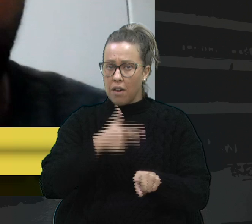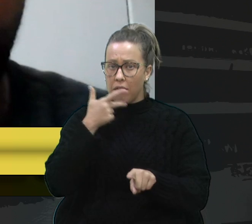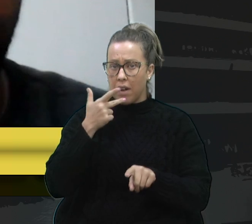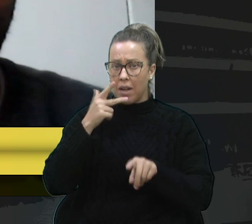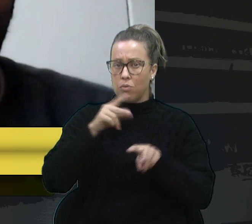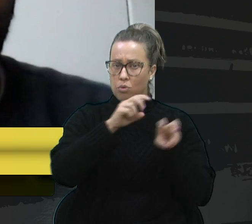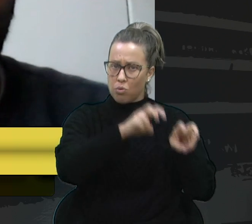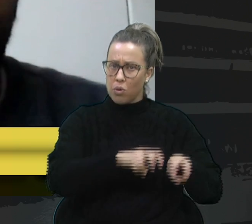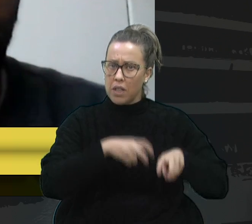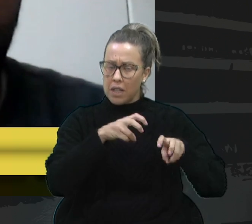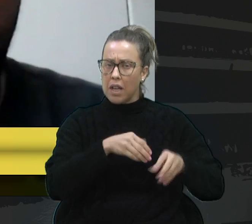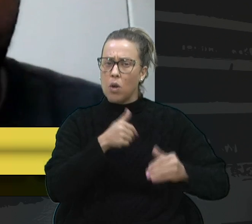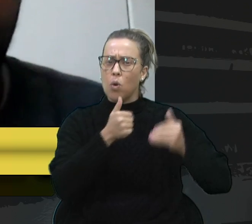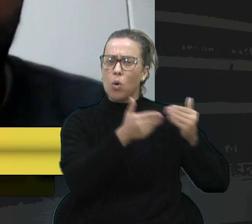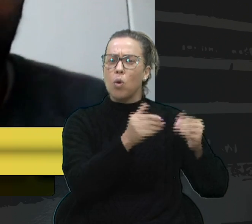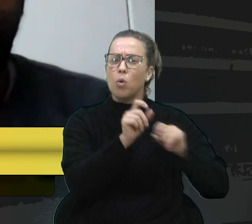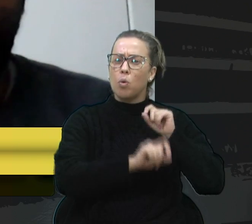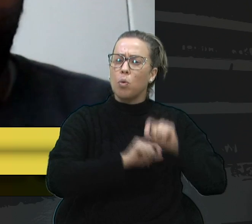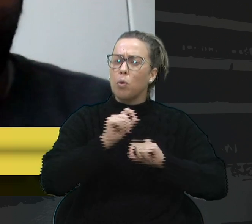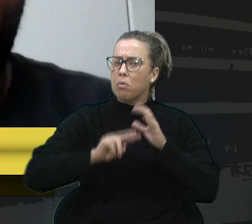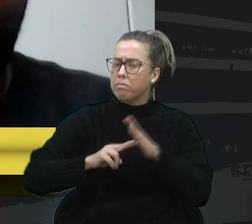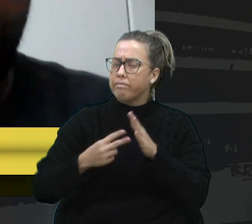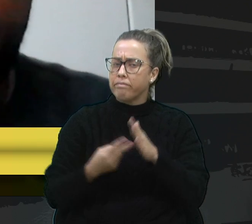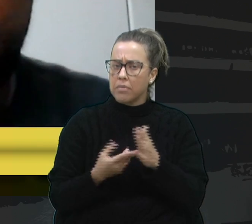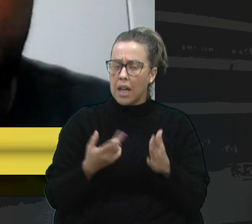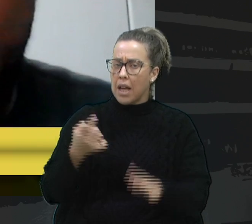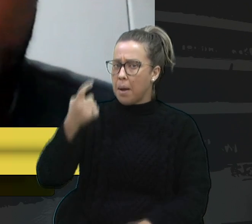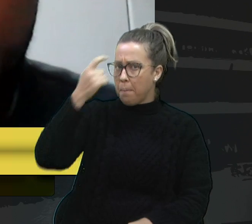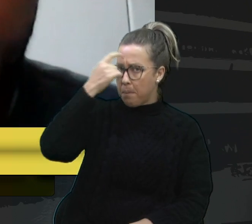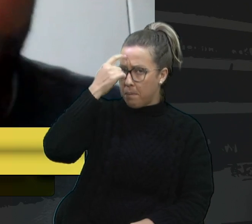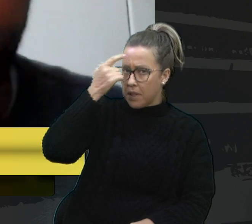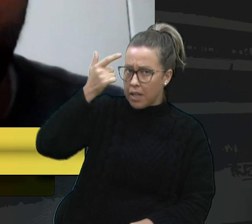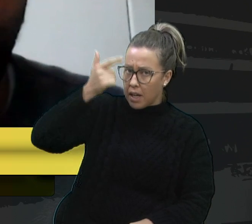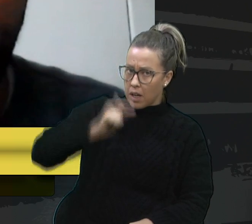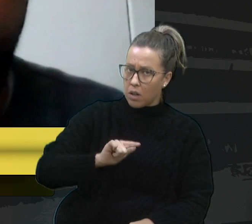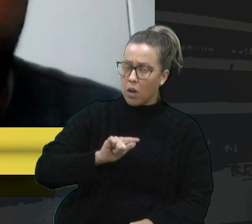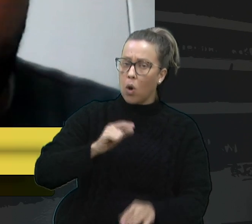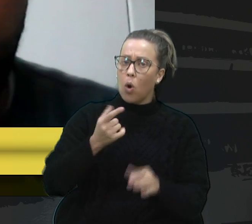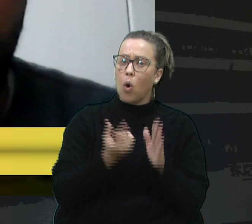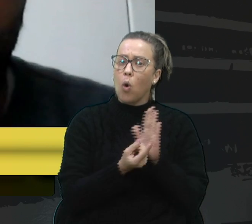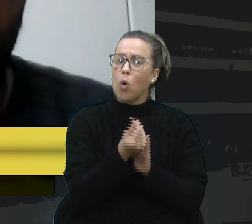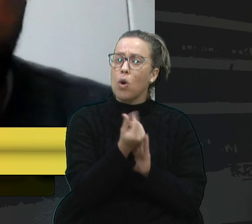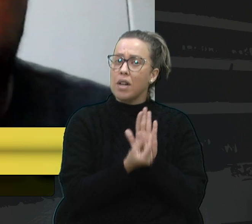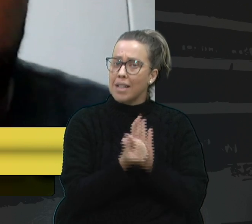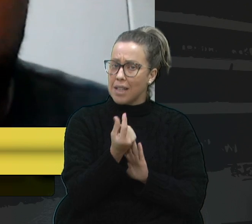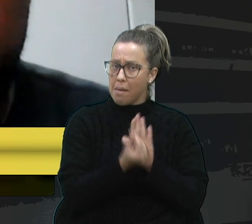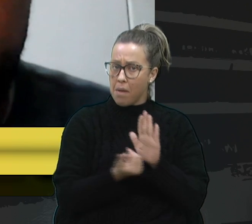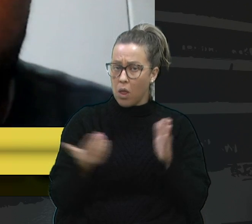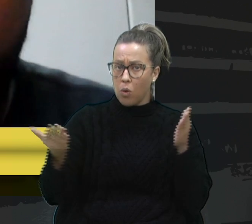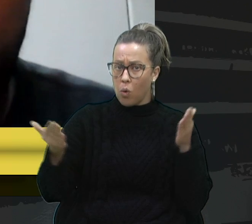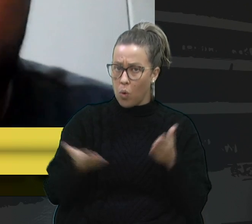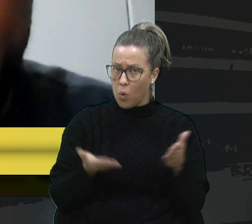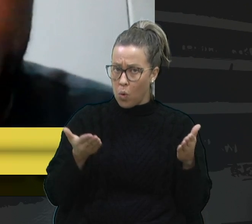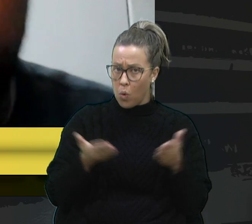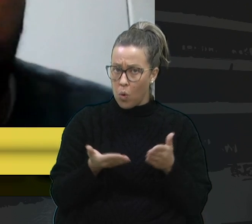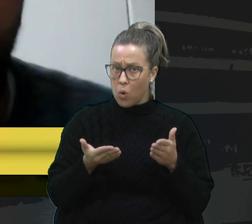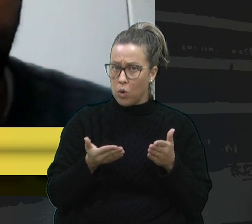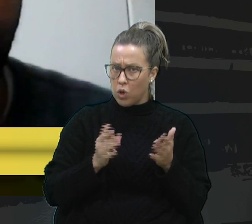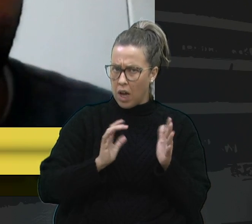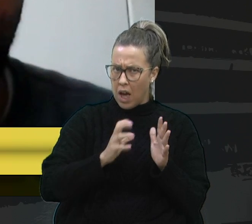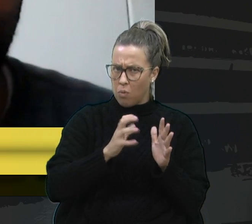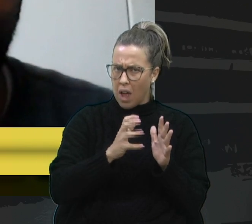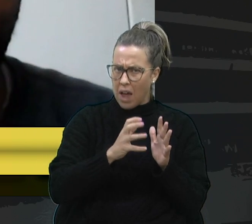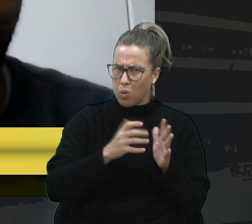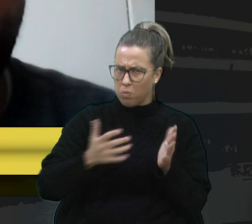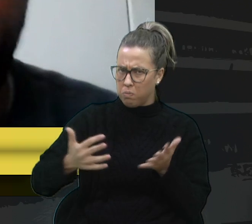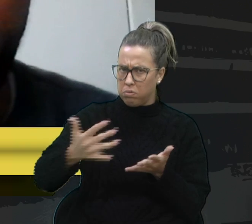interior, é repensar a questão de orçamento. Hoje, um dado, eu acho que esse dado